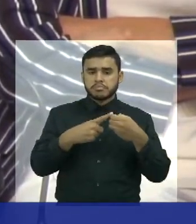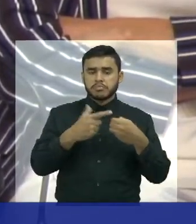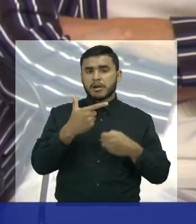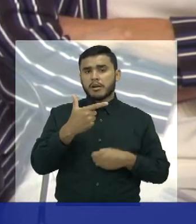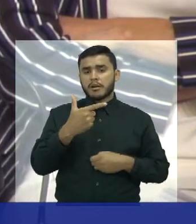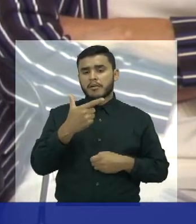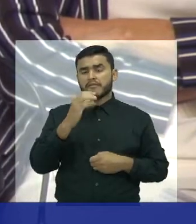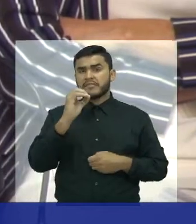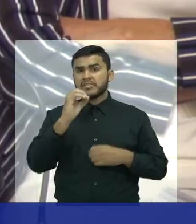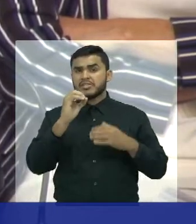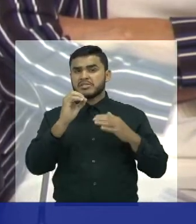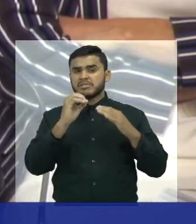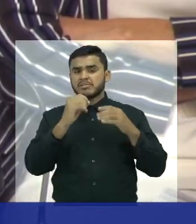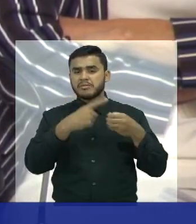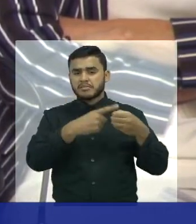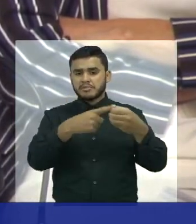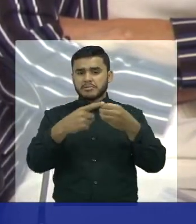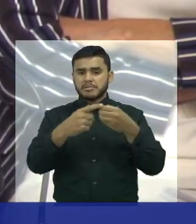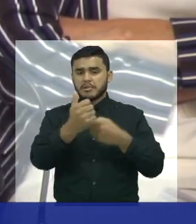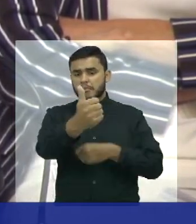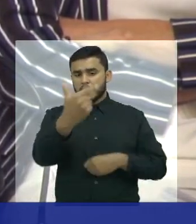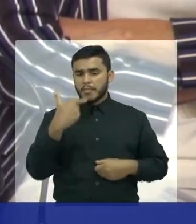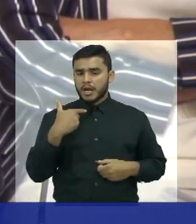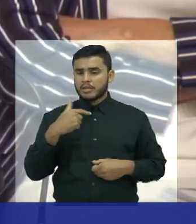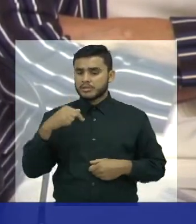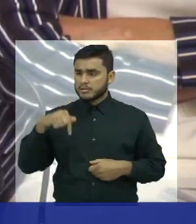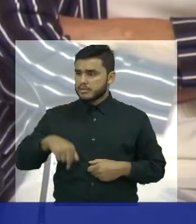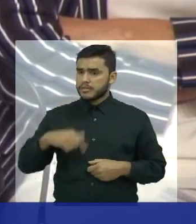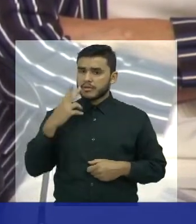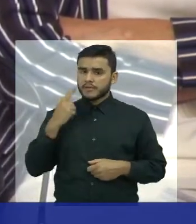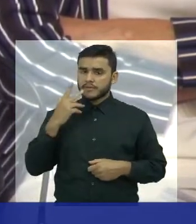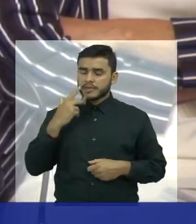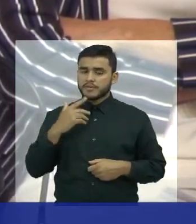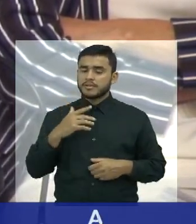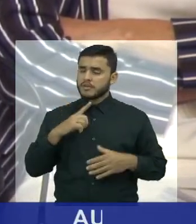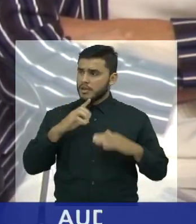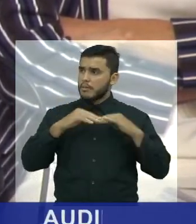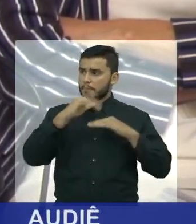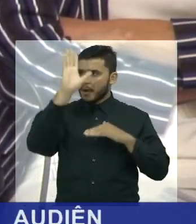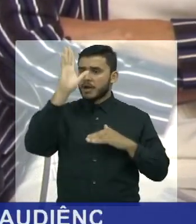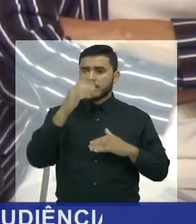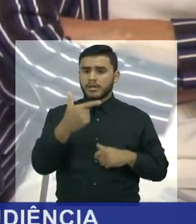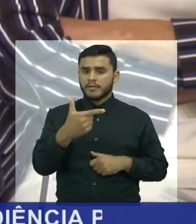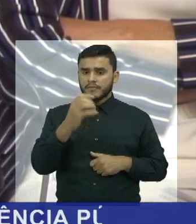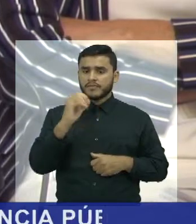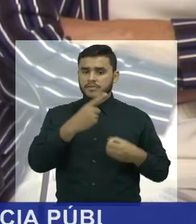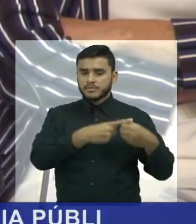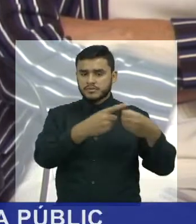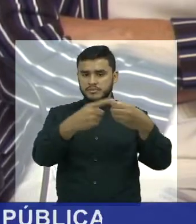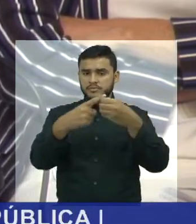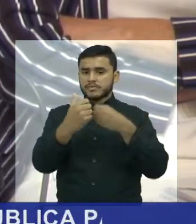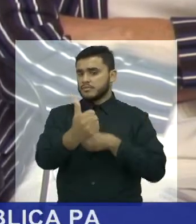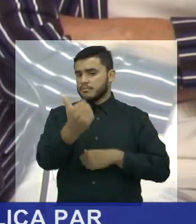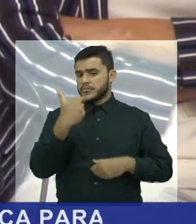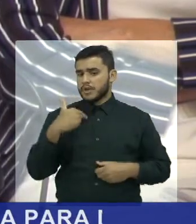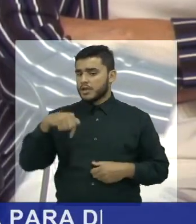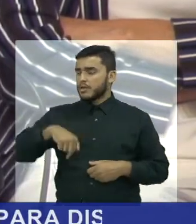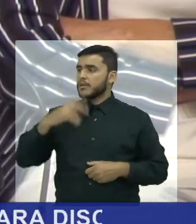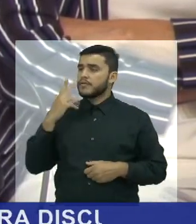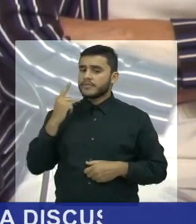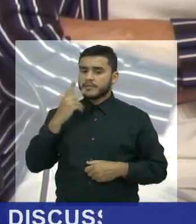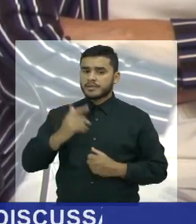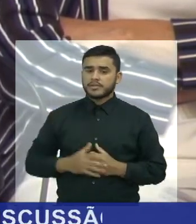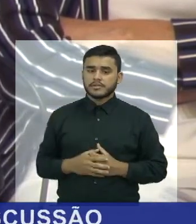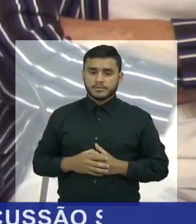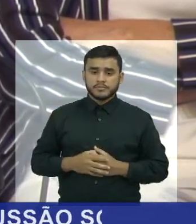Fortaleza? Ele disse, com certeza tem mais de 20 cidades nos Estados Unidos que são mais populosas que Fortaleza. Eu disse,